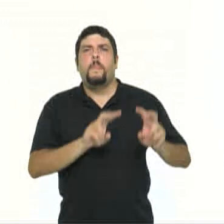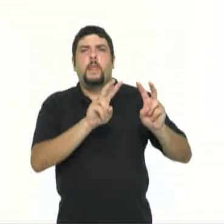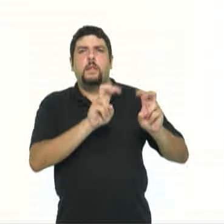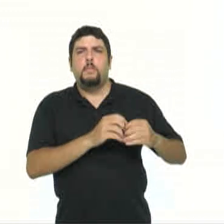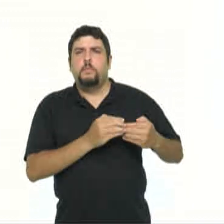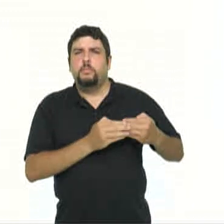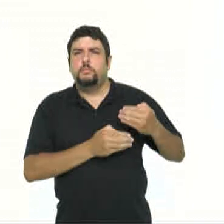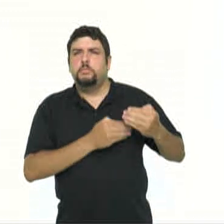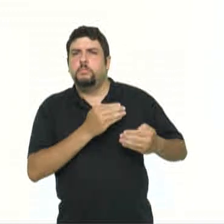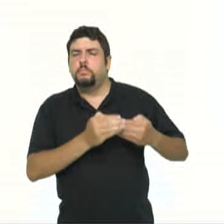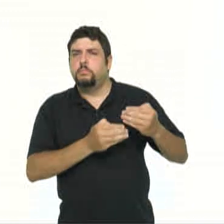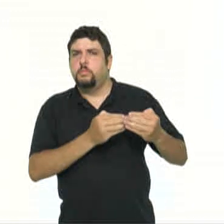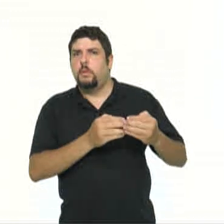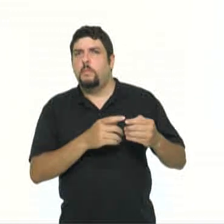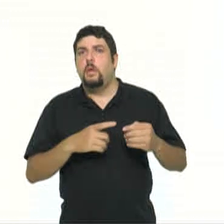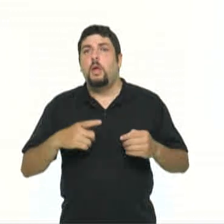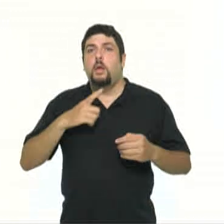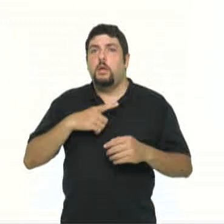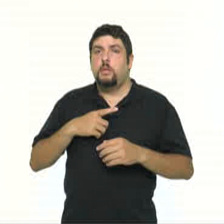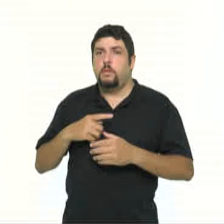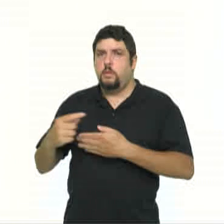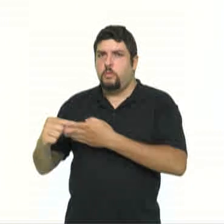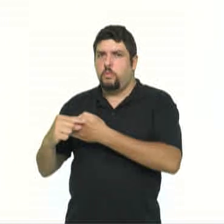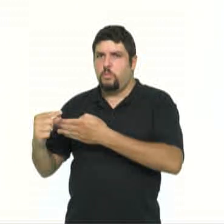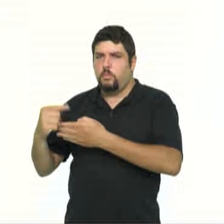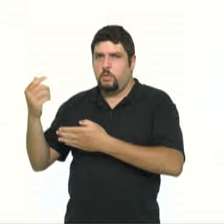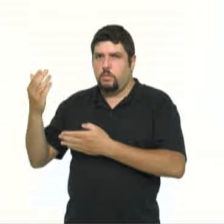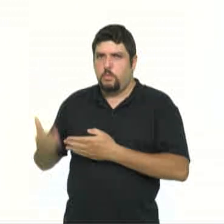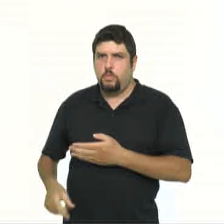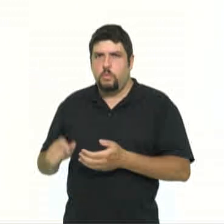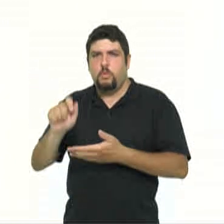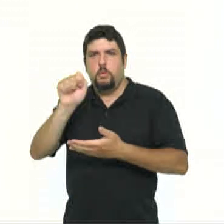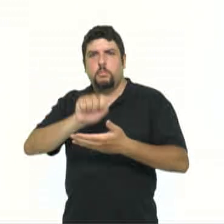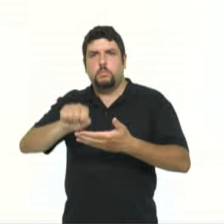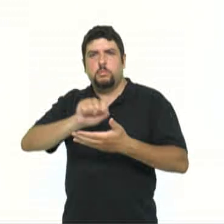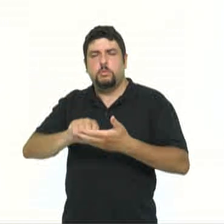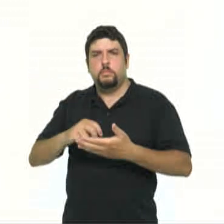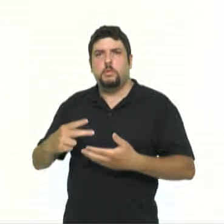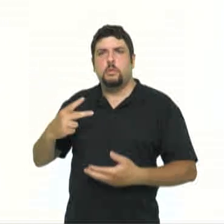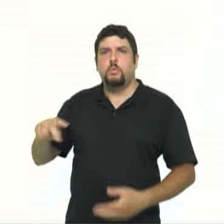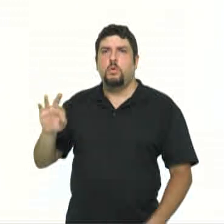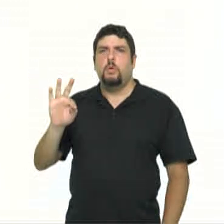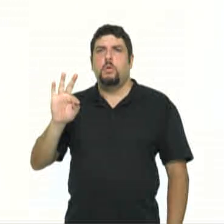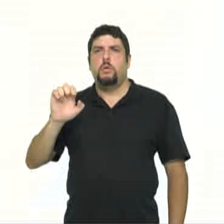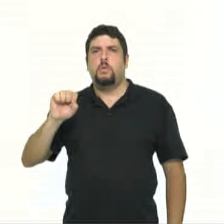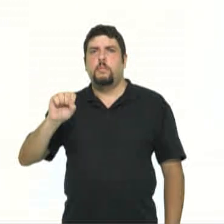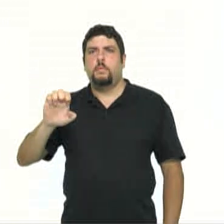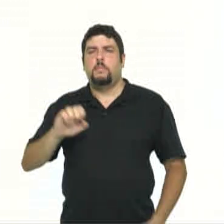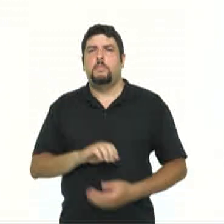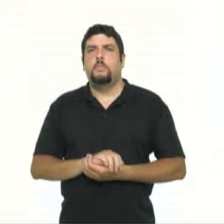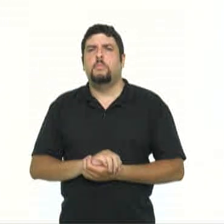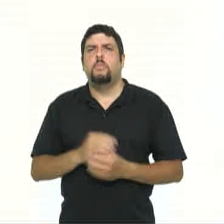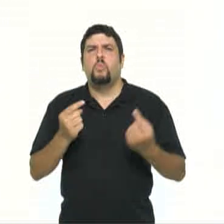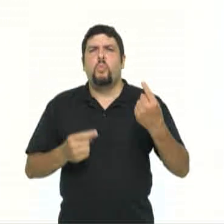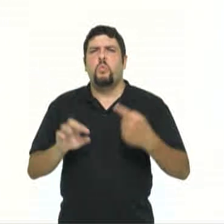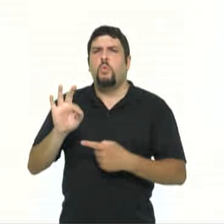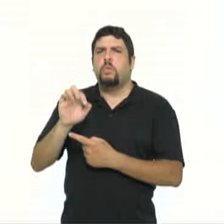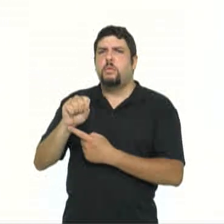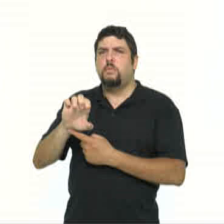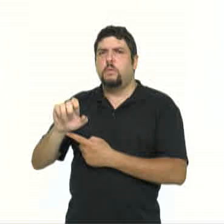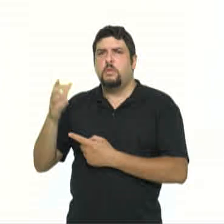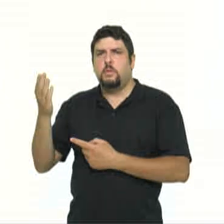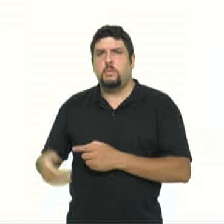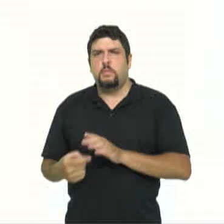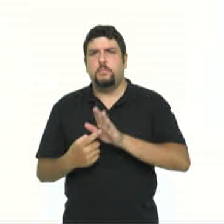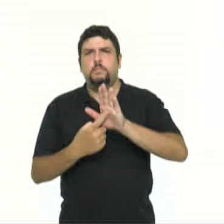primeiros parágrafos, o autor do texto também apresenta sua tese. Qual foi a tese apresentada por Marcos